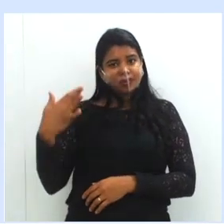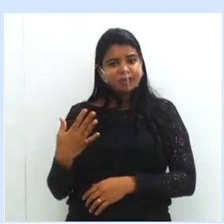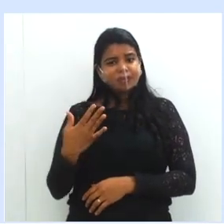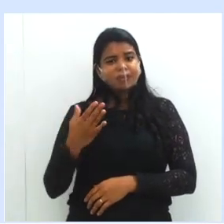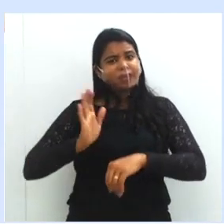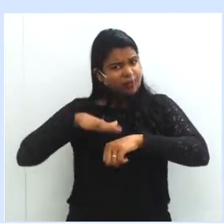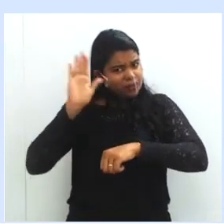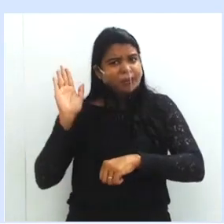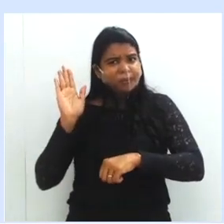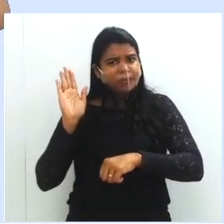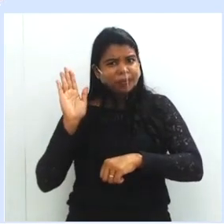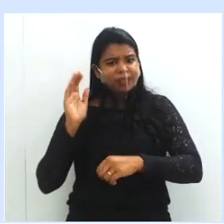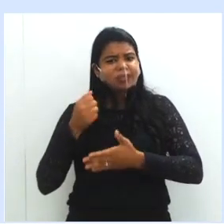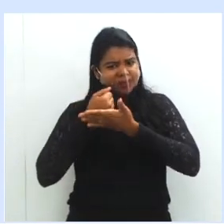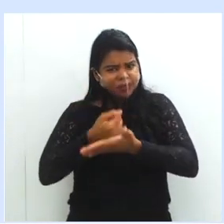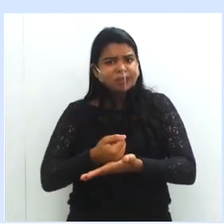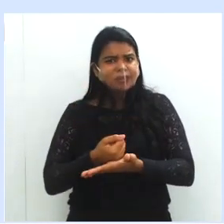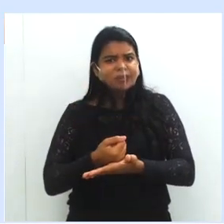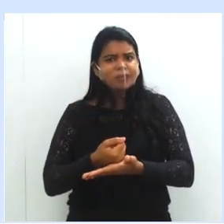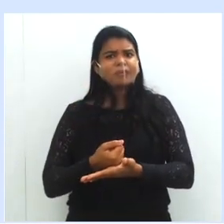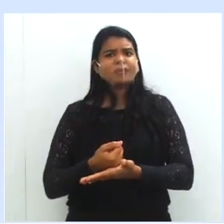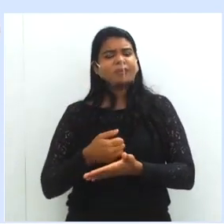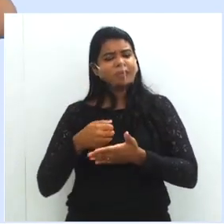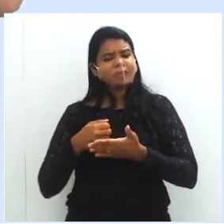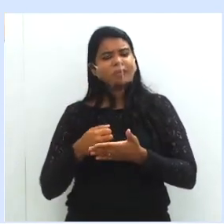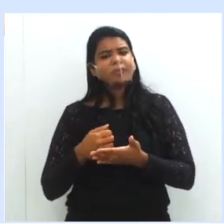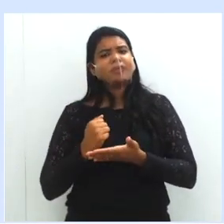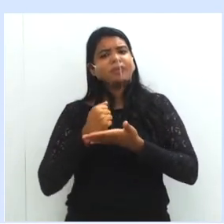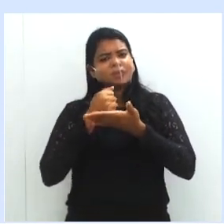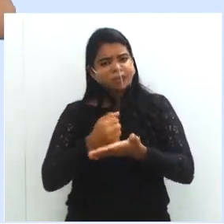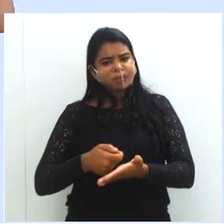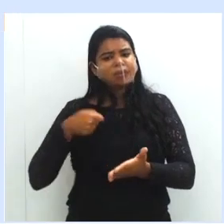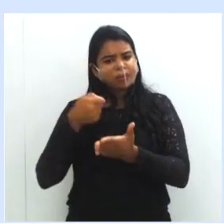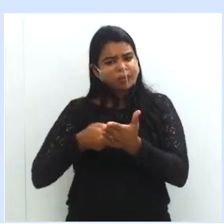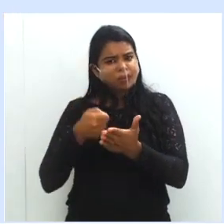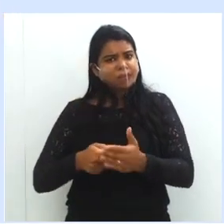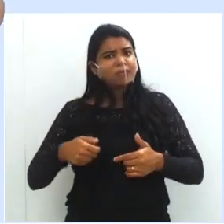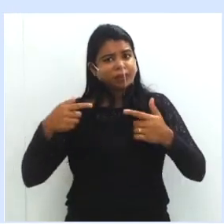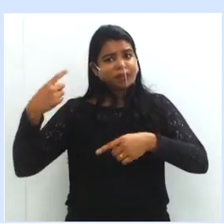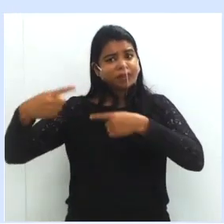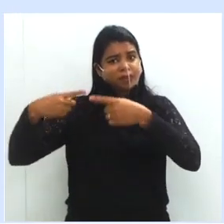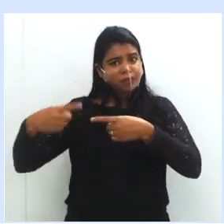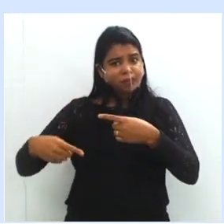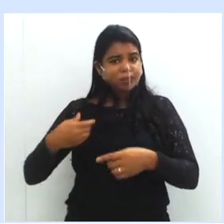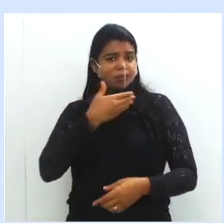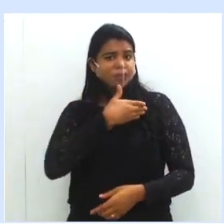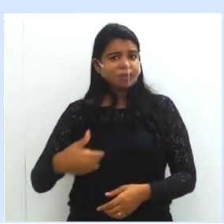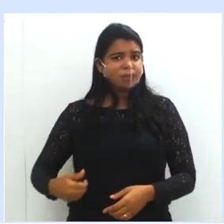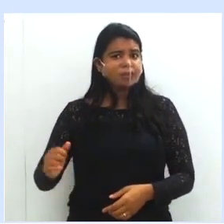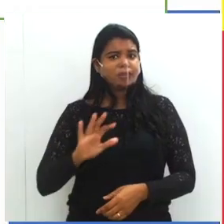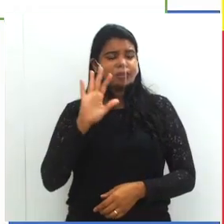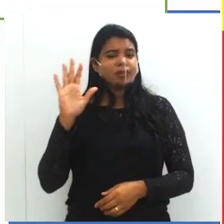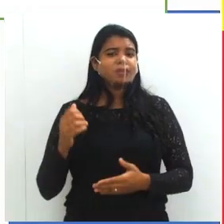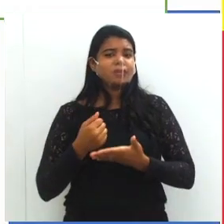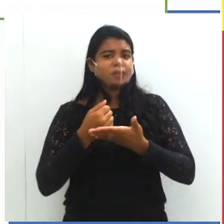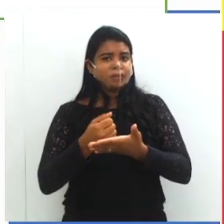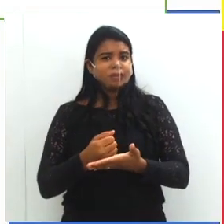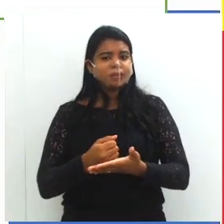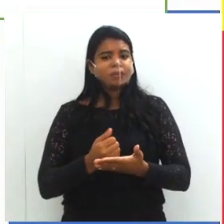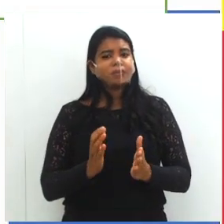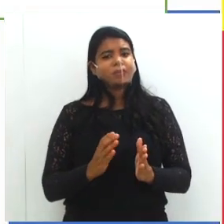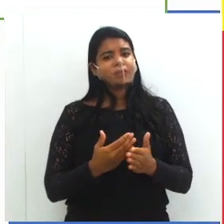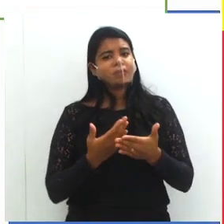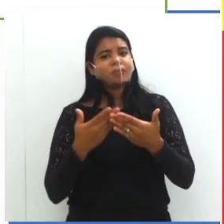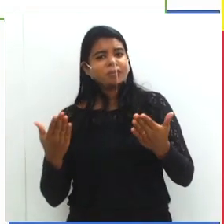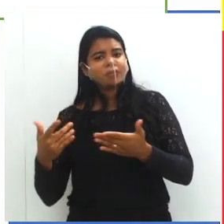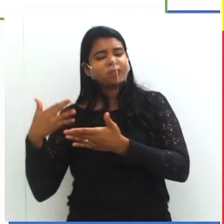querer algo mais. É a sua atuação política, a sua atuação nas políticas públicas. Vejam só, também na